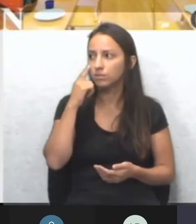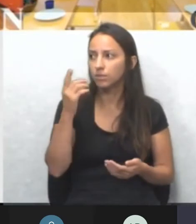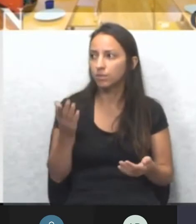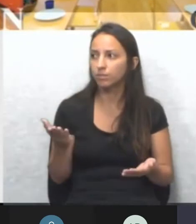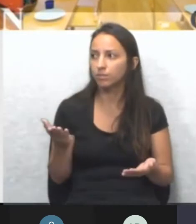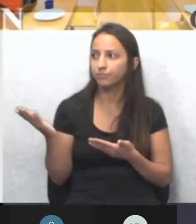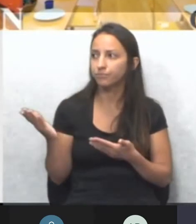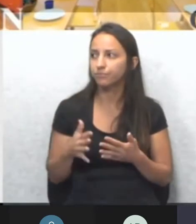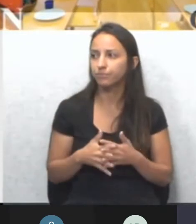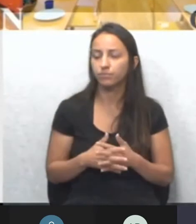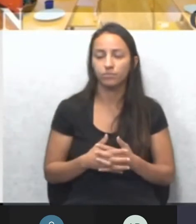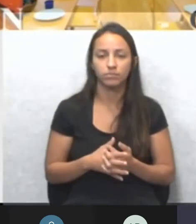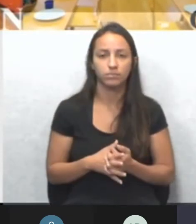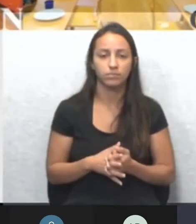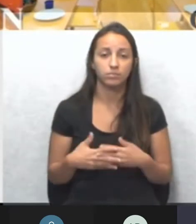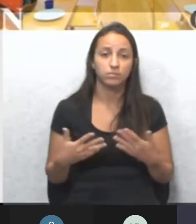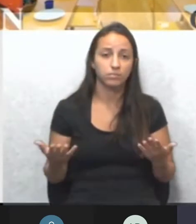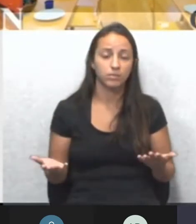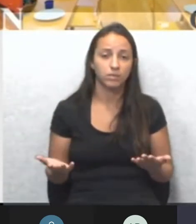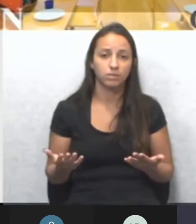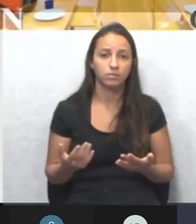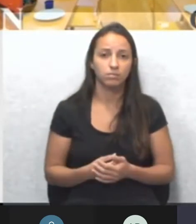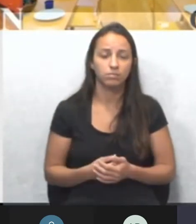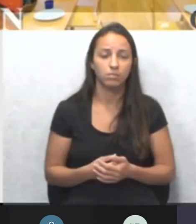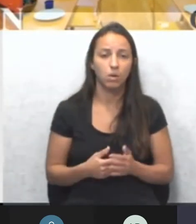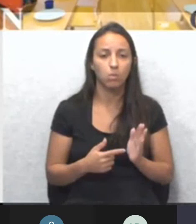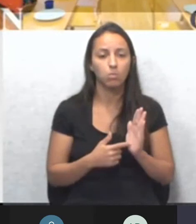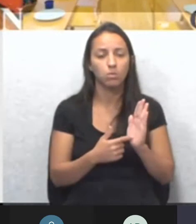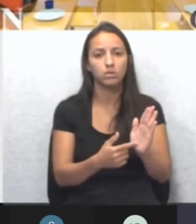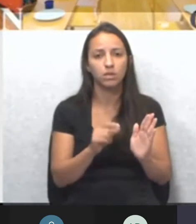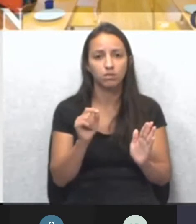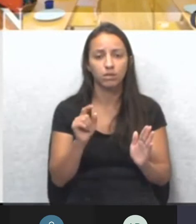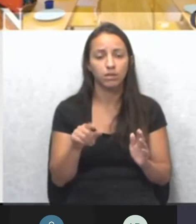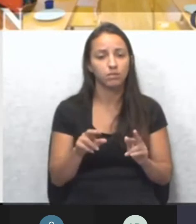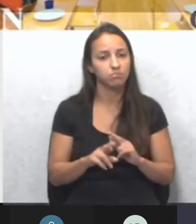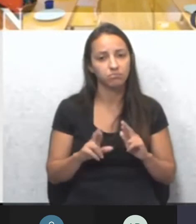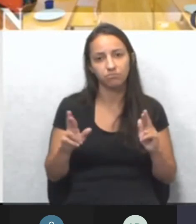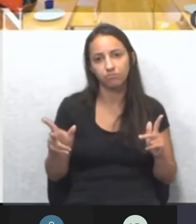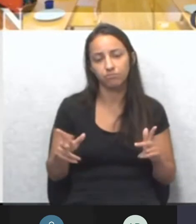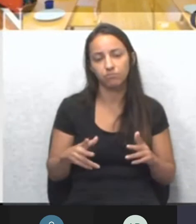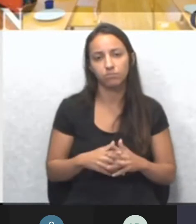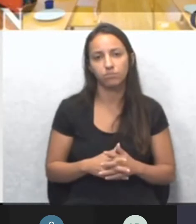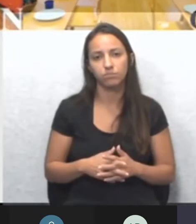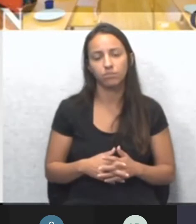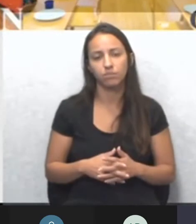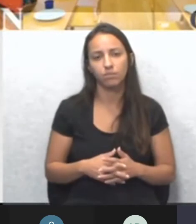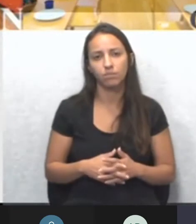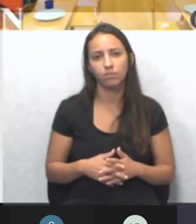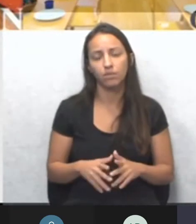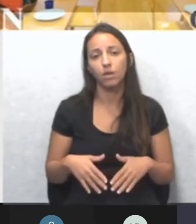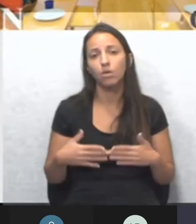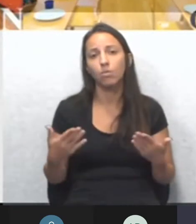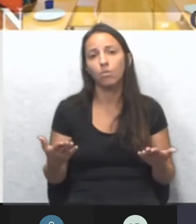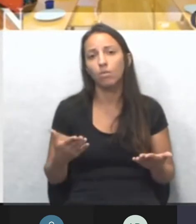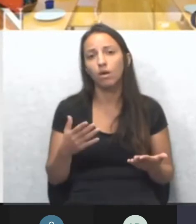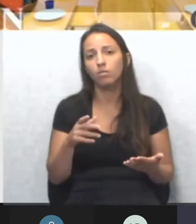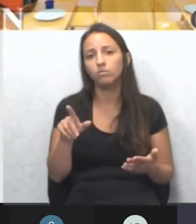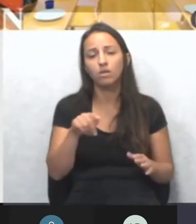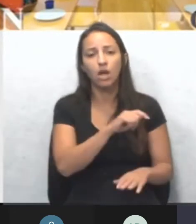do ambiente. Então, eu queria mostrar realmente bastante diferente. Adivinhem qual que foi o preferido